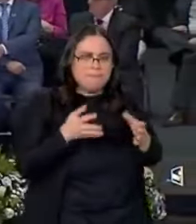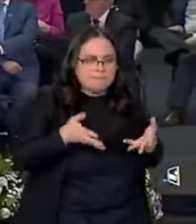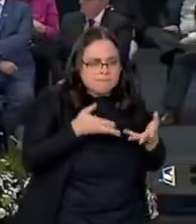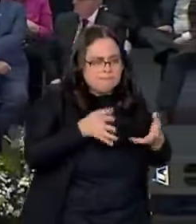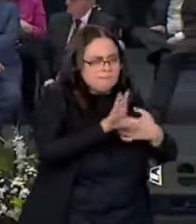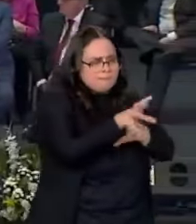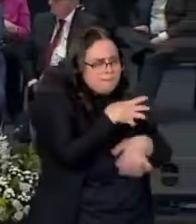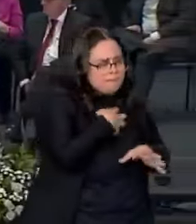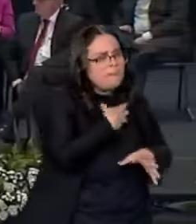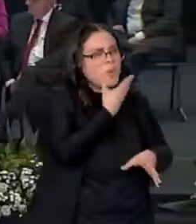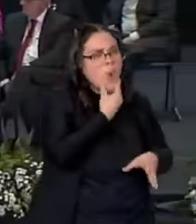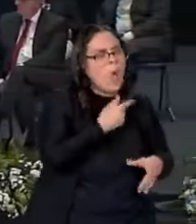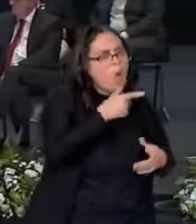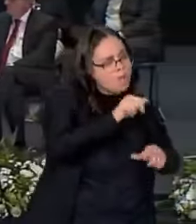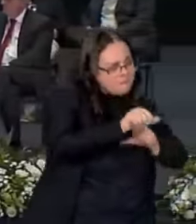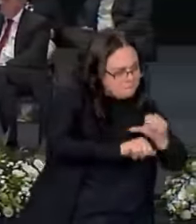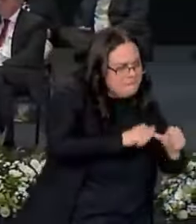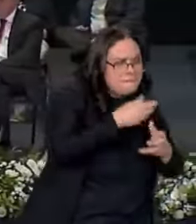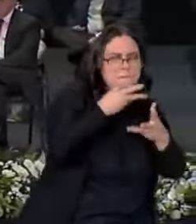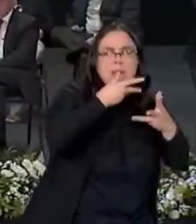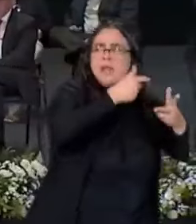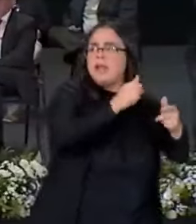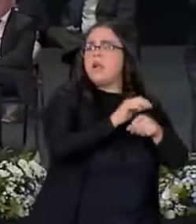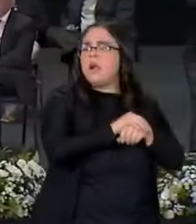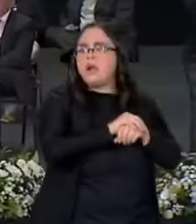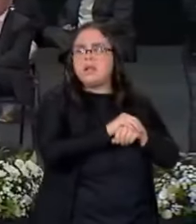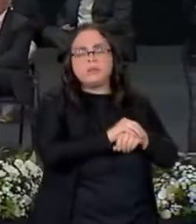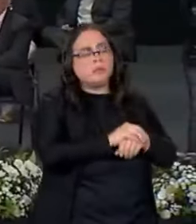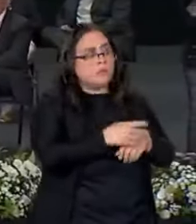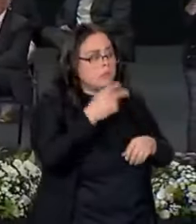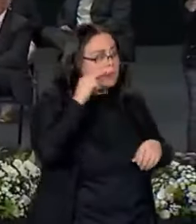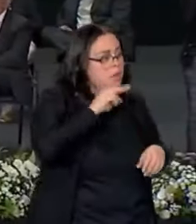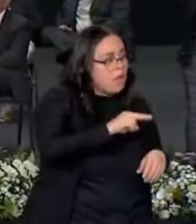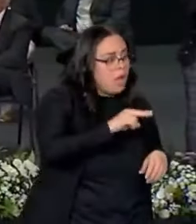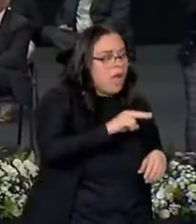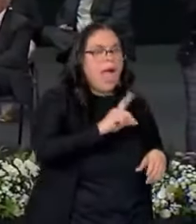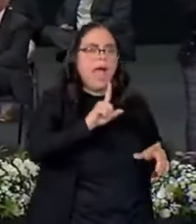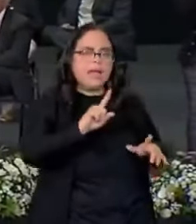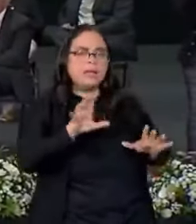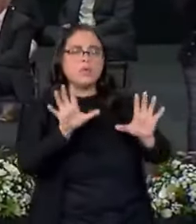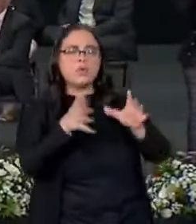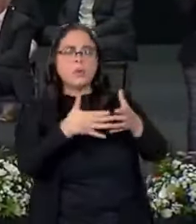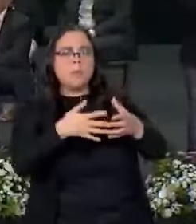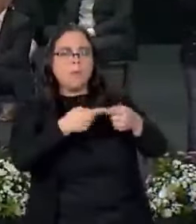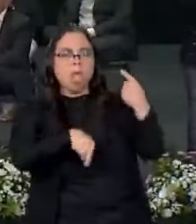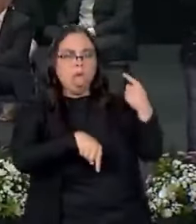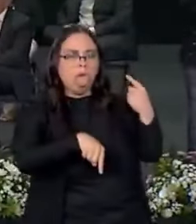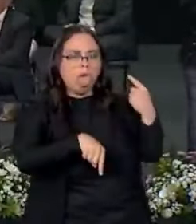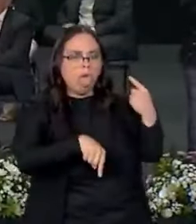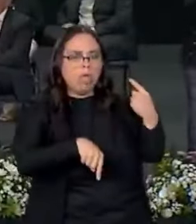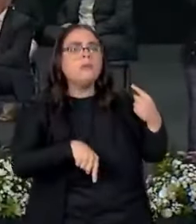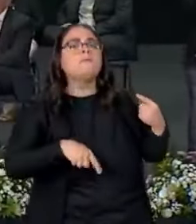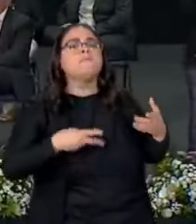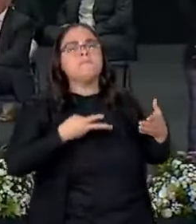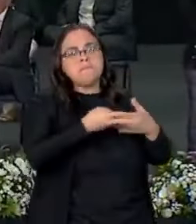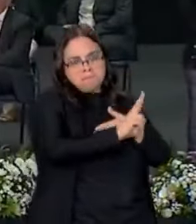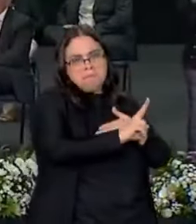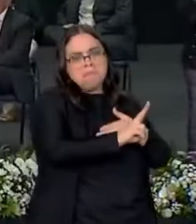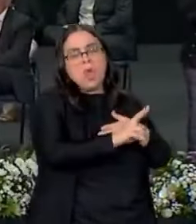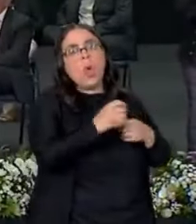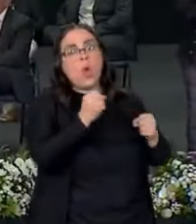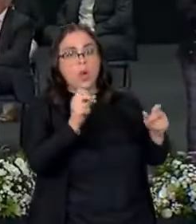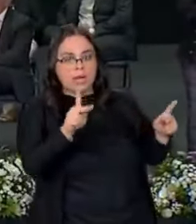para ele parar. Mas aí o pessoal derrubou meu veto. Então, não tem saída. Tem